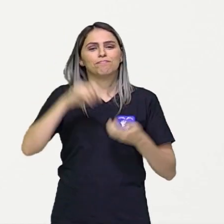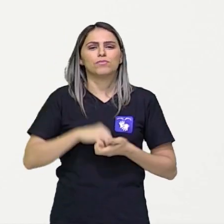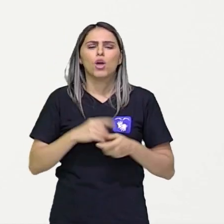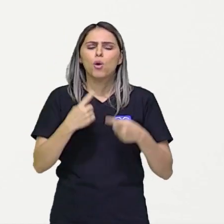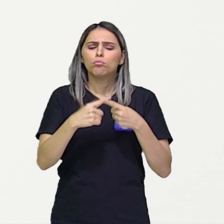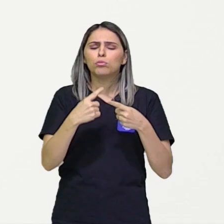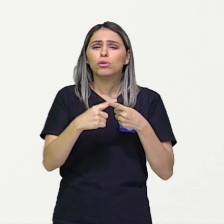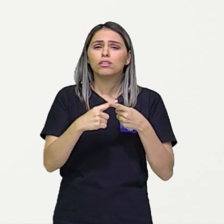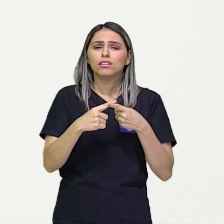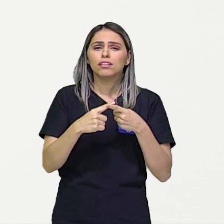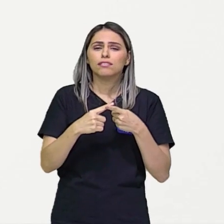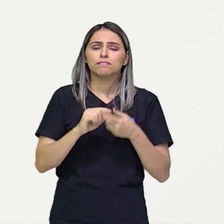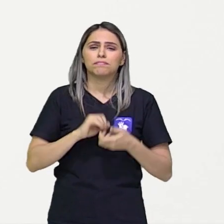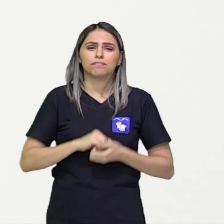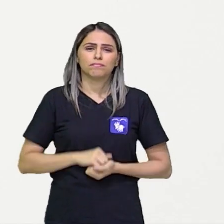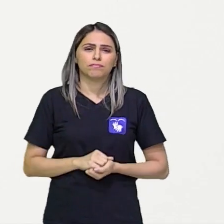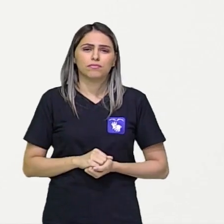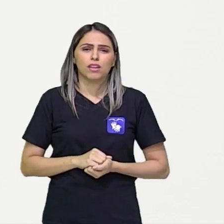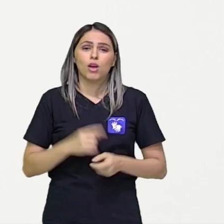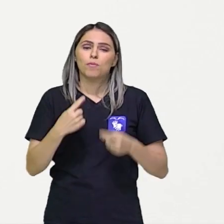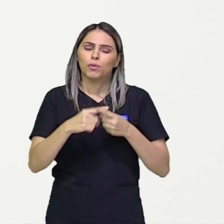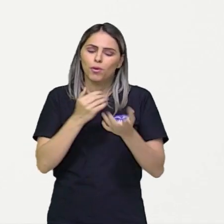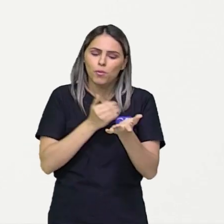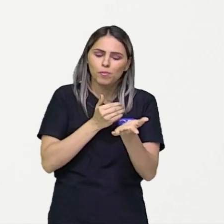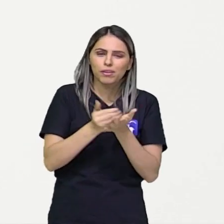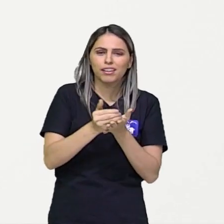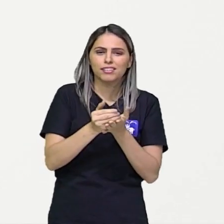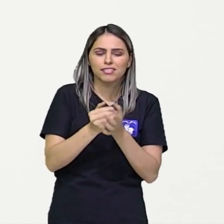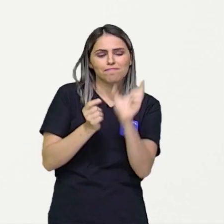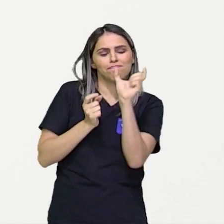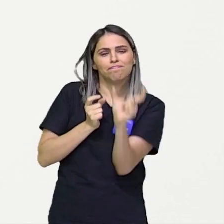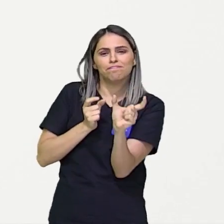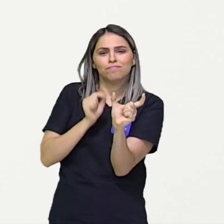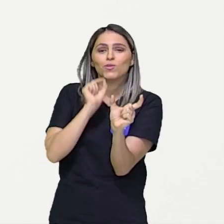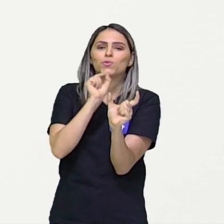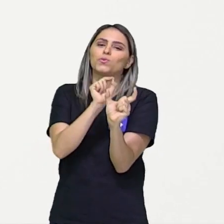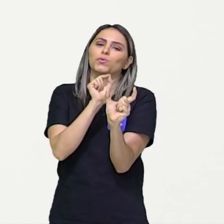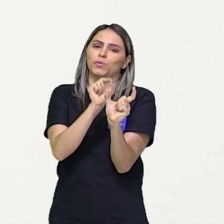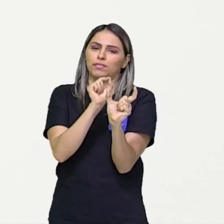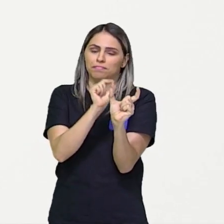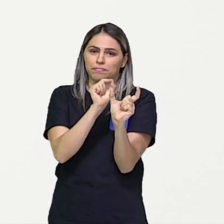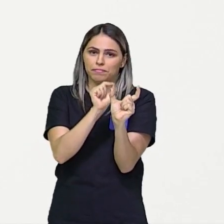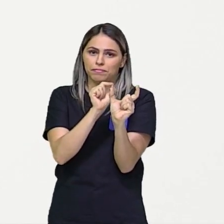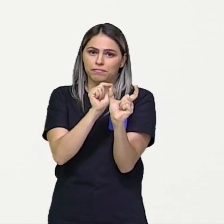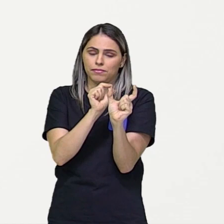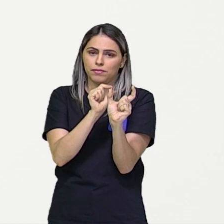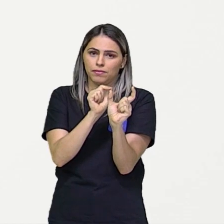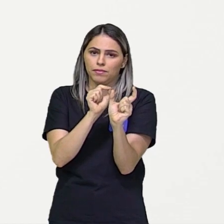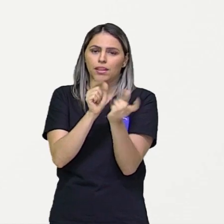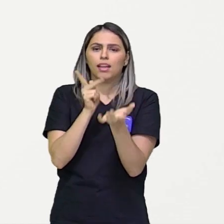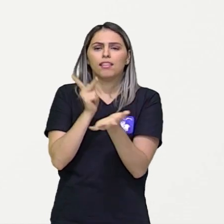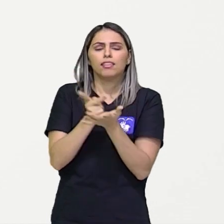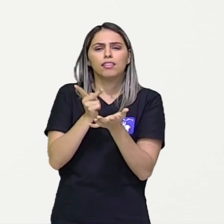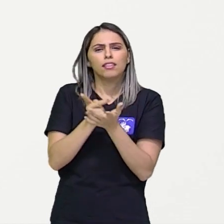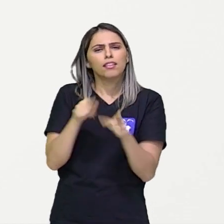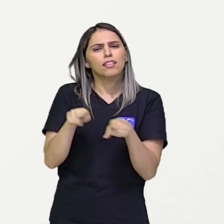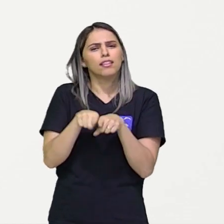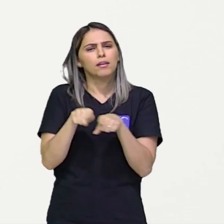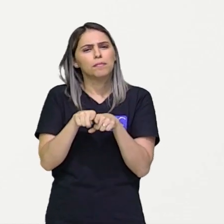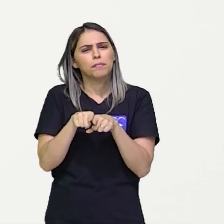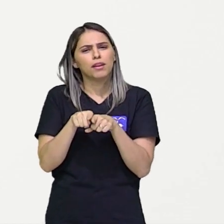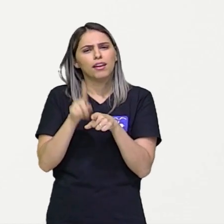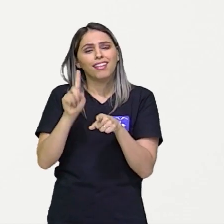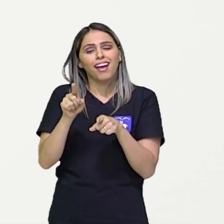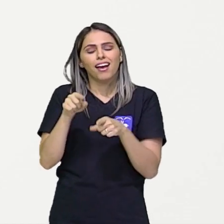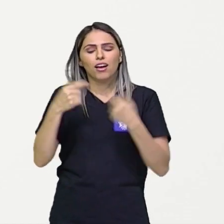Por que é uma adivinha, professora? Porque começa com essa frase, o que é, e também ele está fazendo